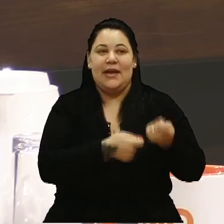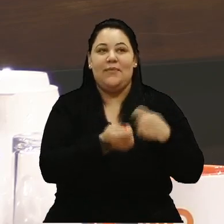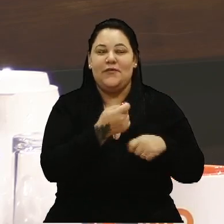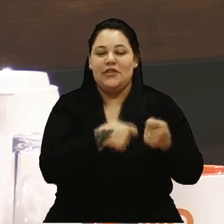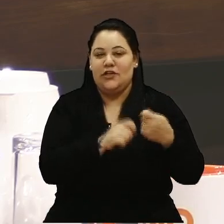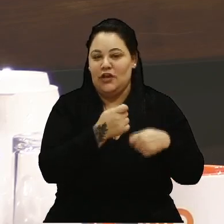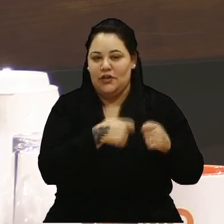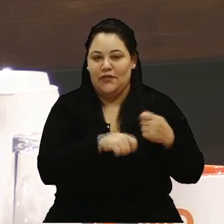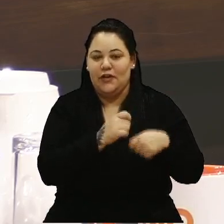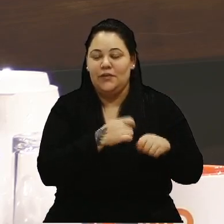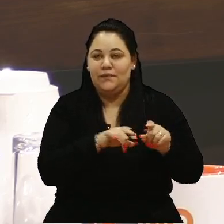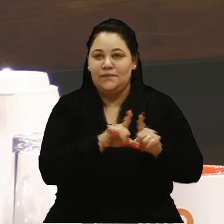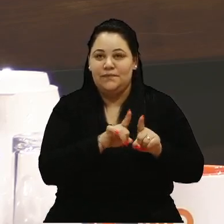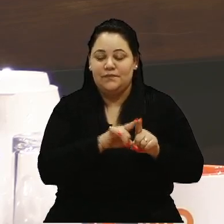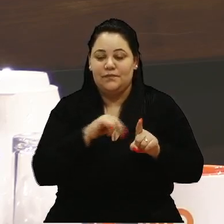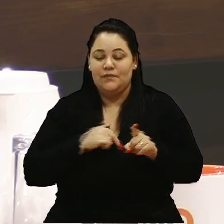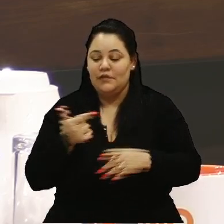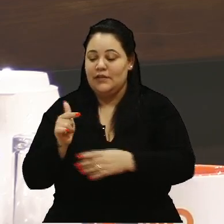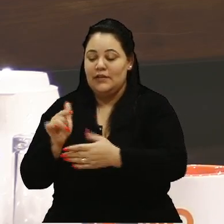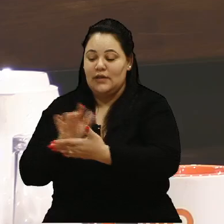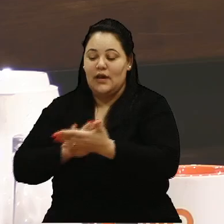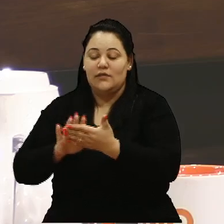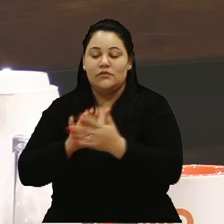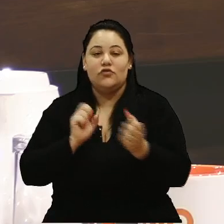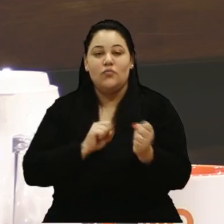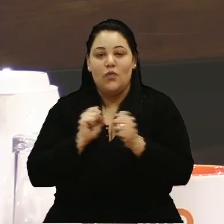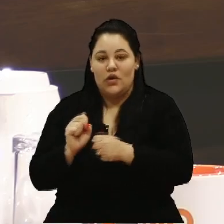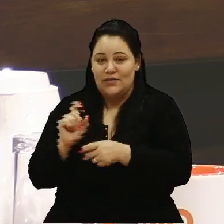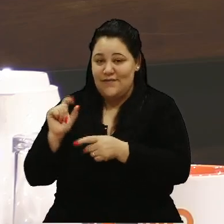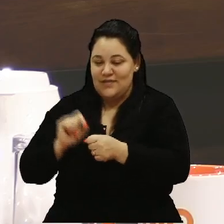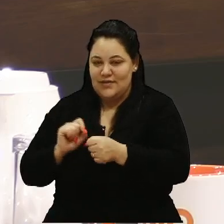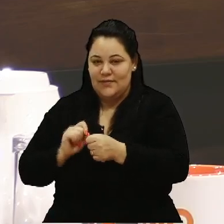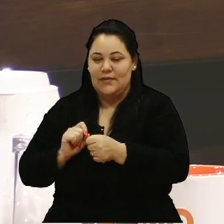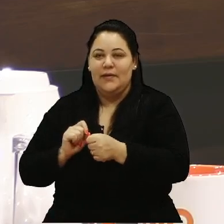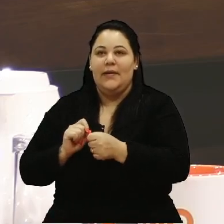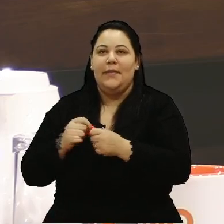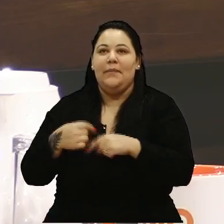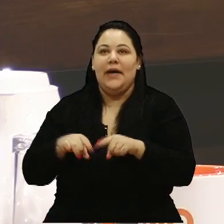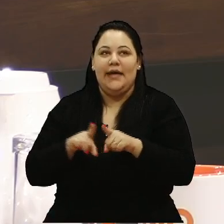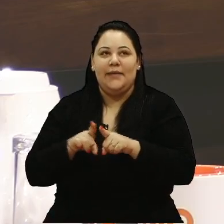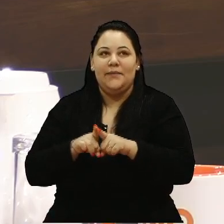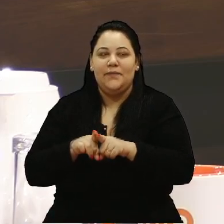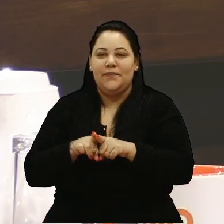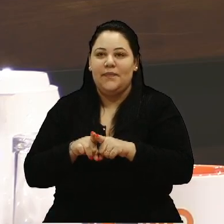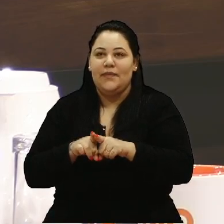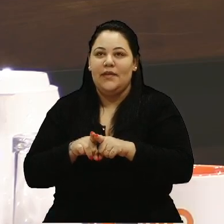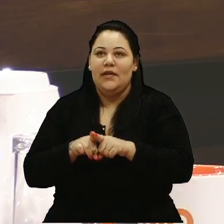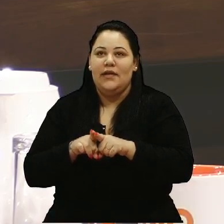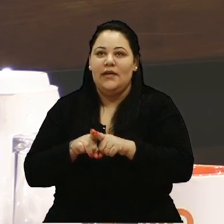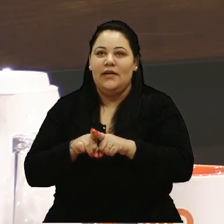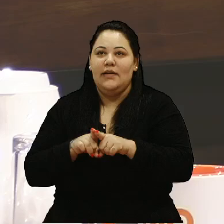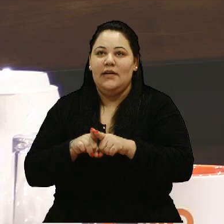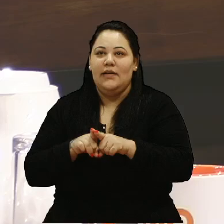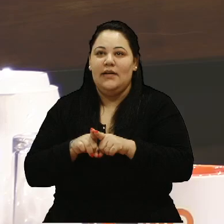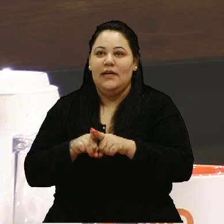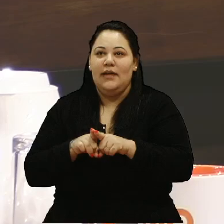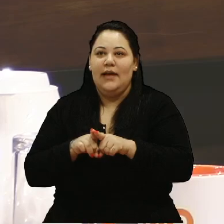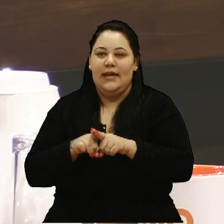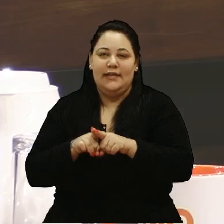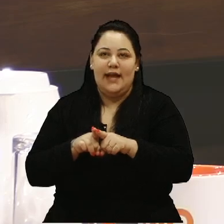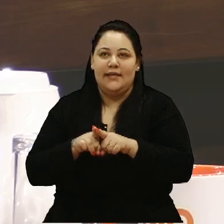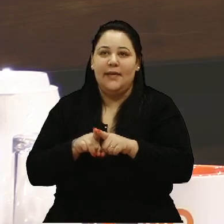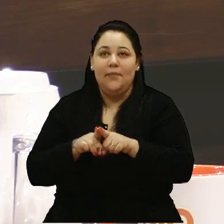tem nada que a gente possa fazer. A gente já tentou, já fez ofícios para tudo que é local, já tentou conversar com